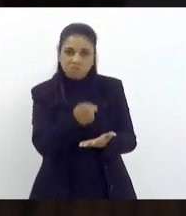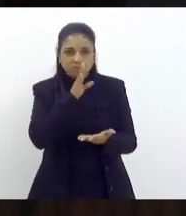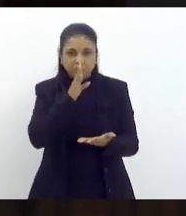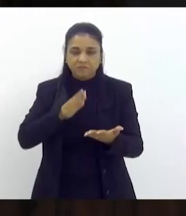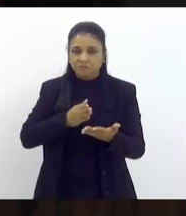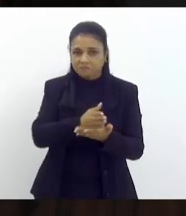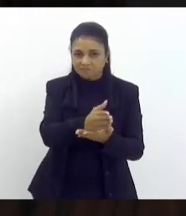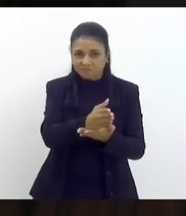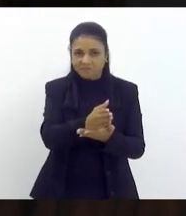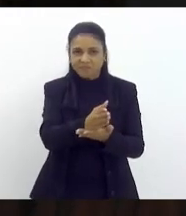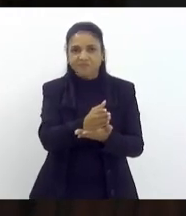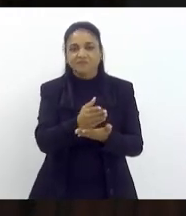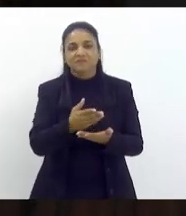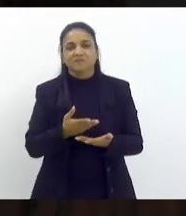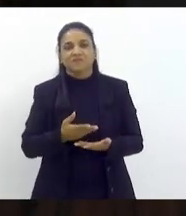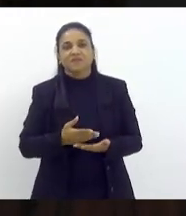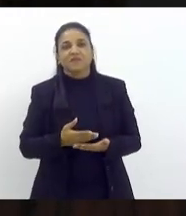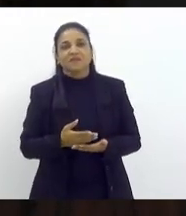estão aprovado